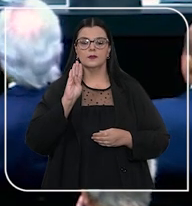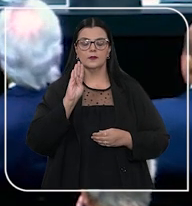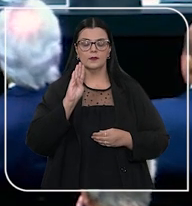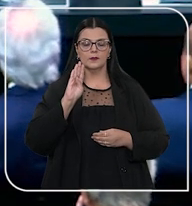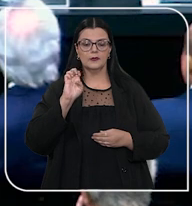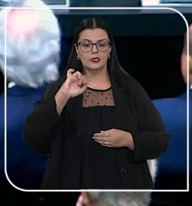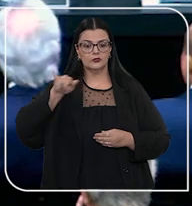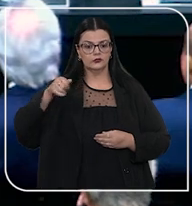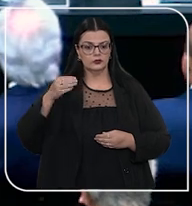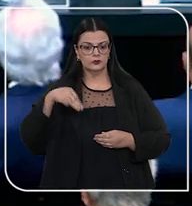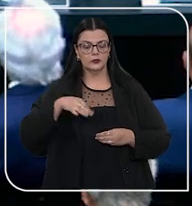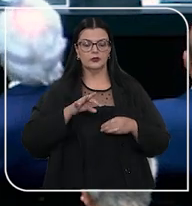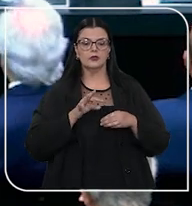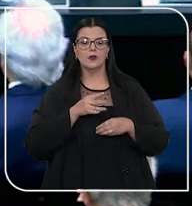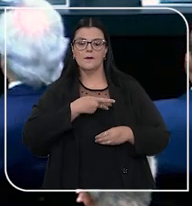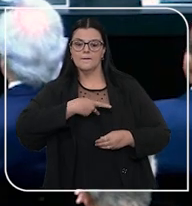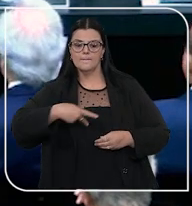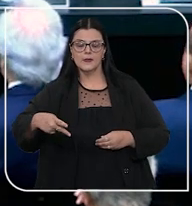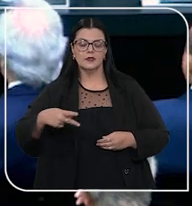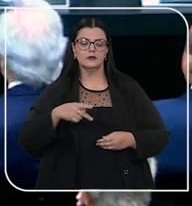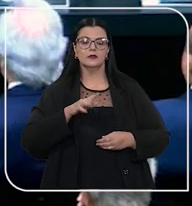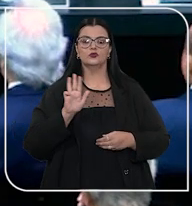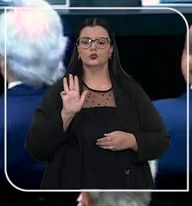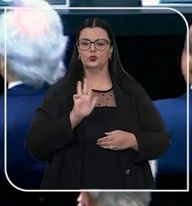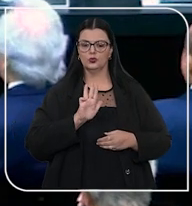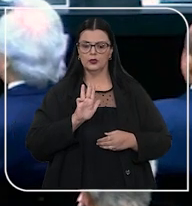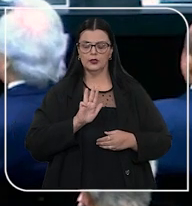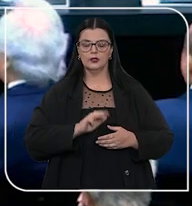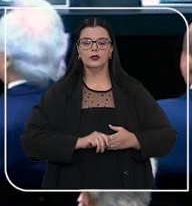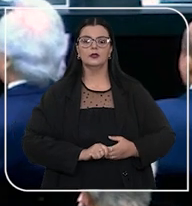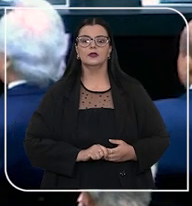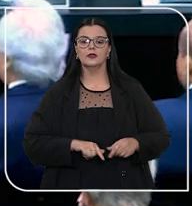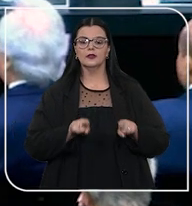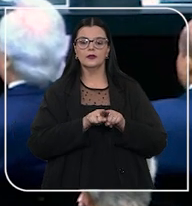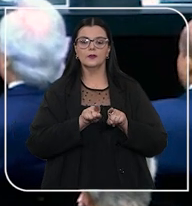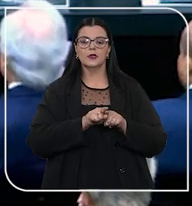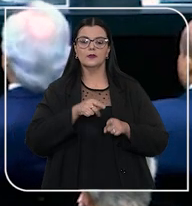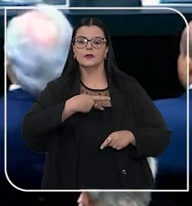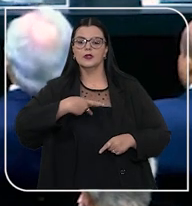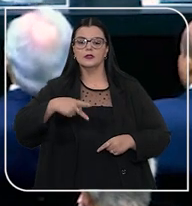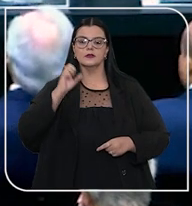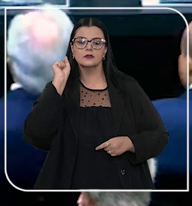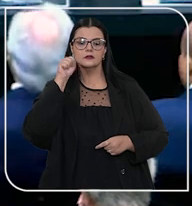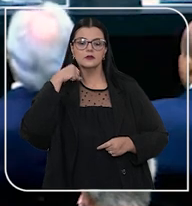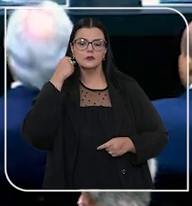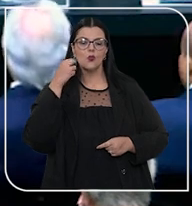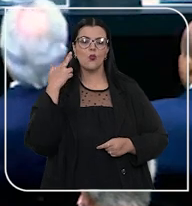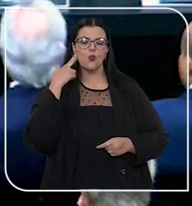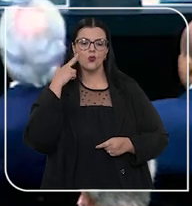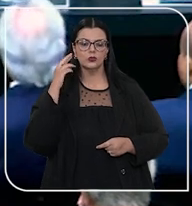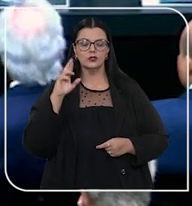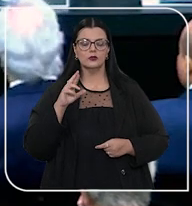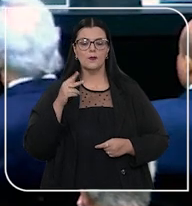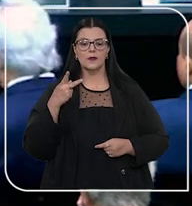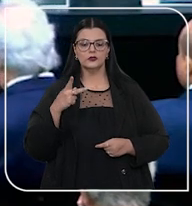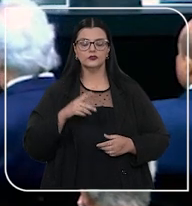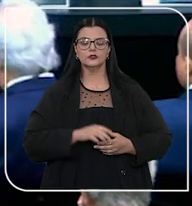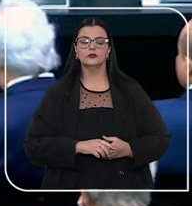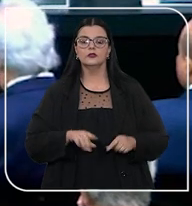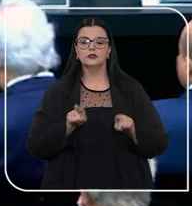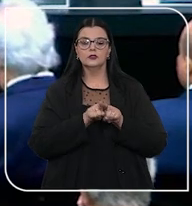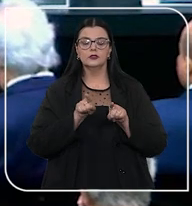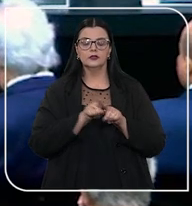Herman Benjamin, do presidente da República, Luiz Inácio Lula da Silva, do presidente do Senado, Rodrigo Pacheco,